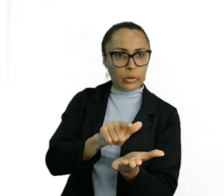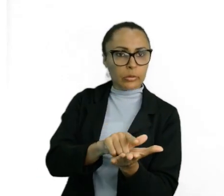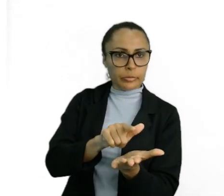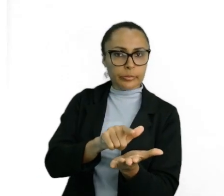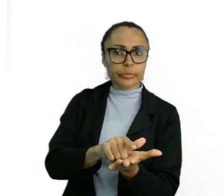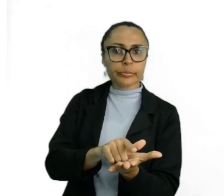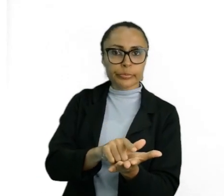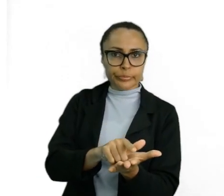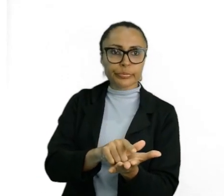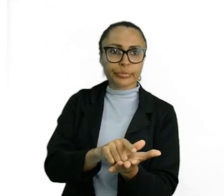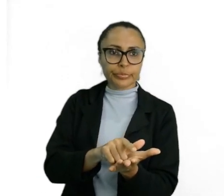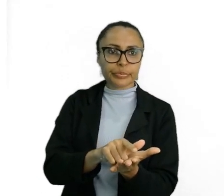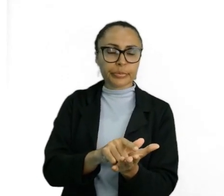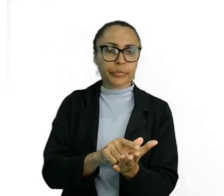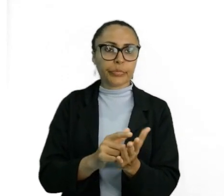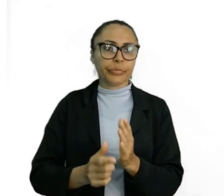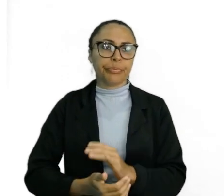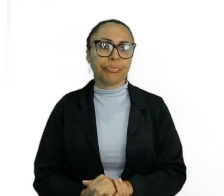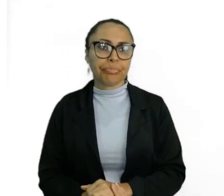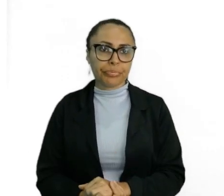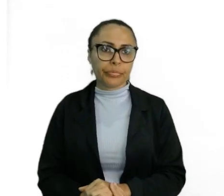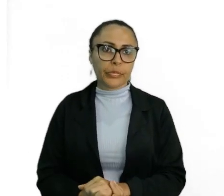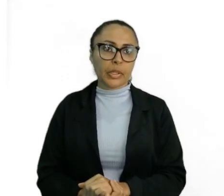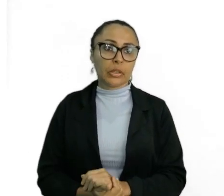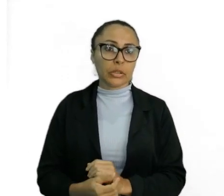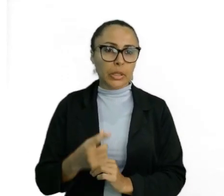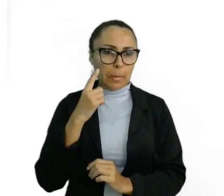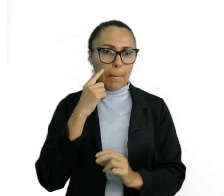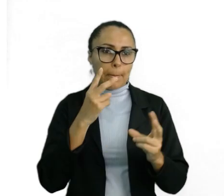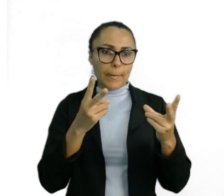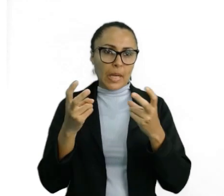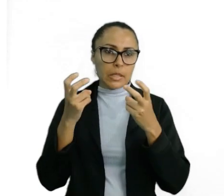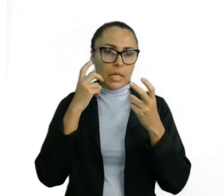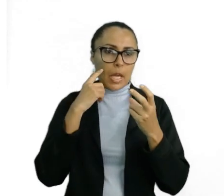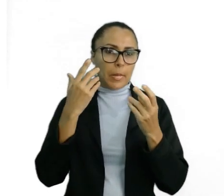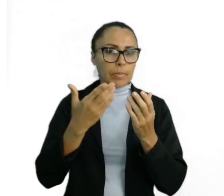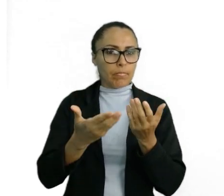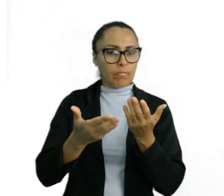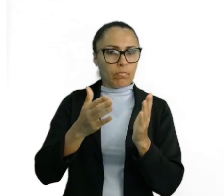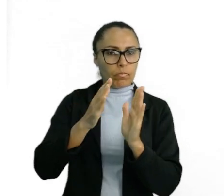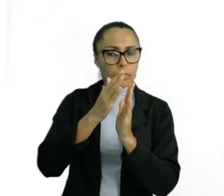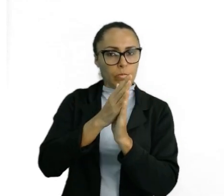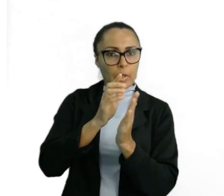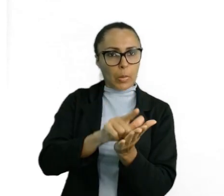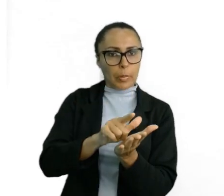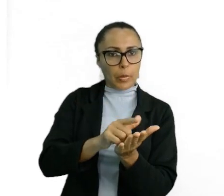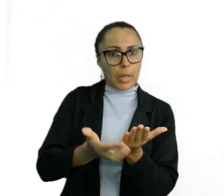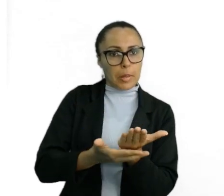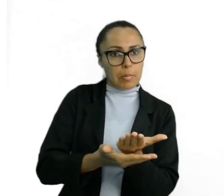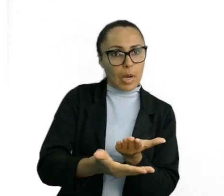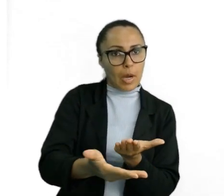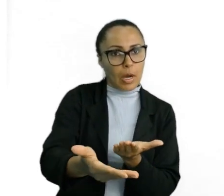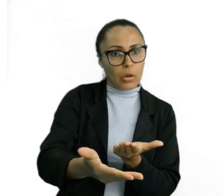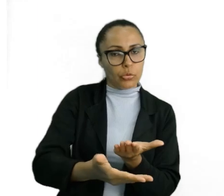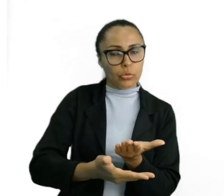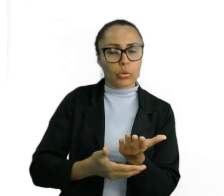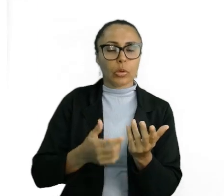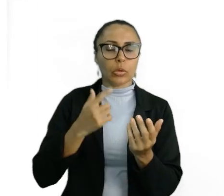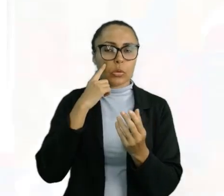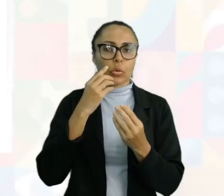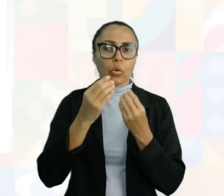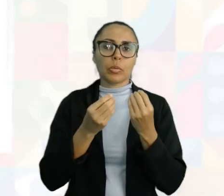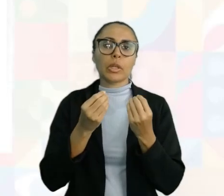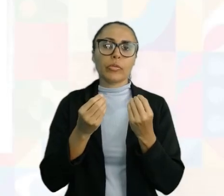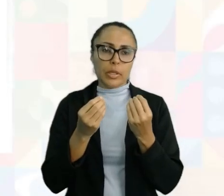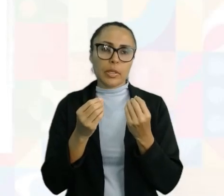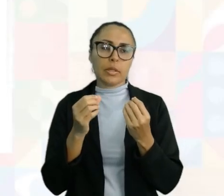já bastante danificado pelo tempo, né, mas a gente pode ver a planta embaixo e em cima um corte, né, mostrando como deveria ser essa